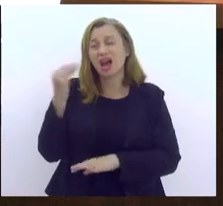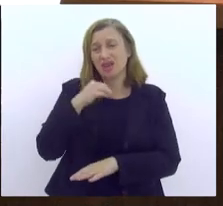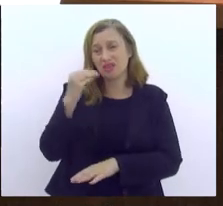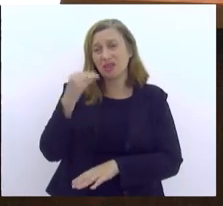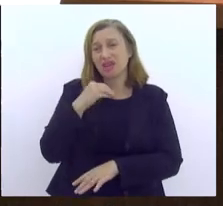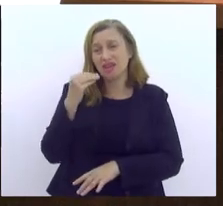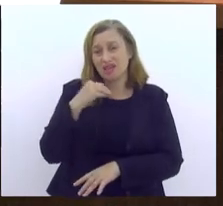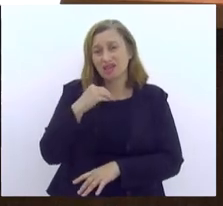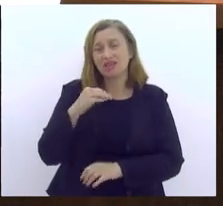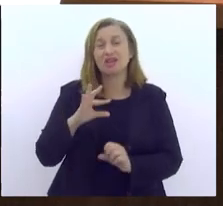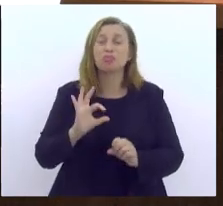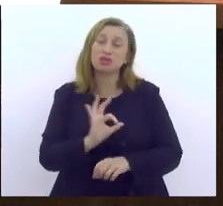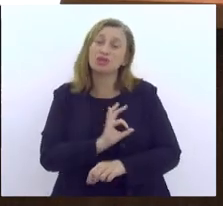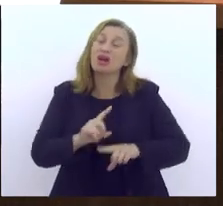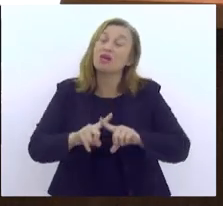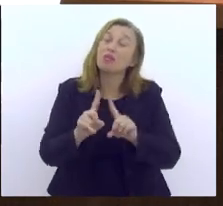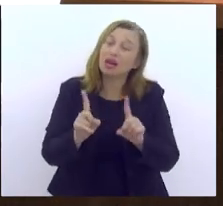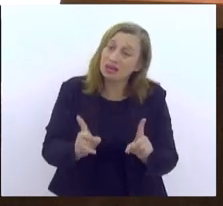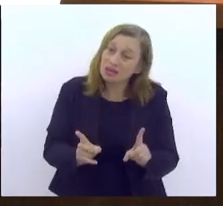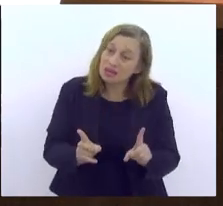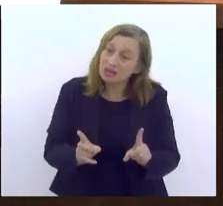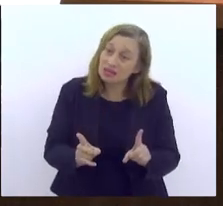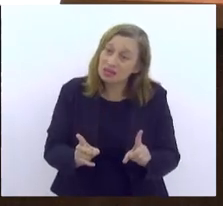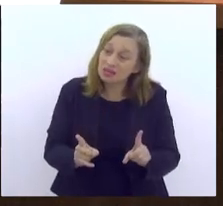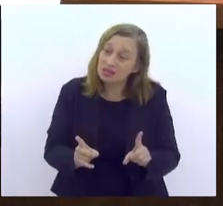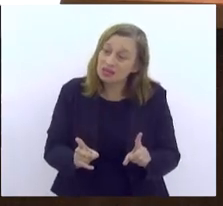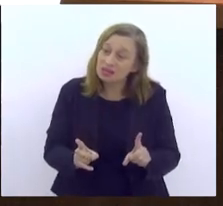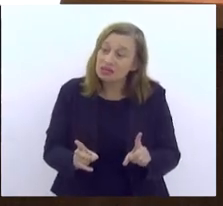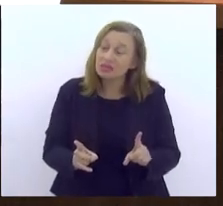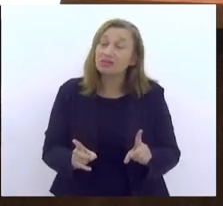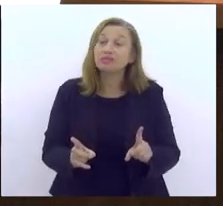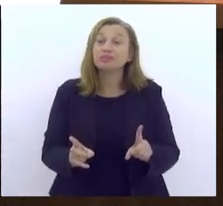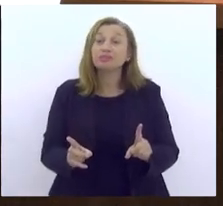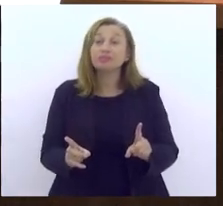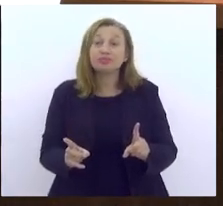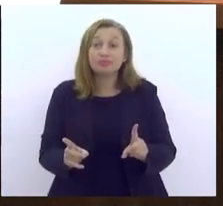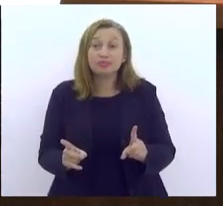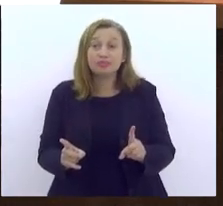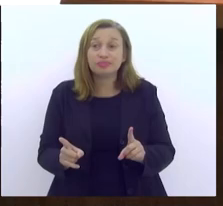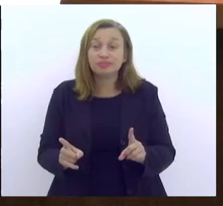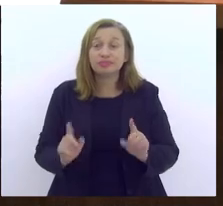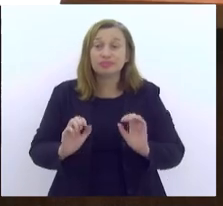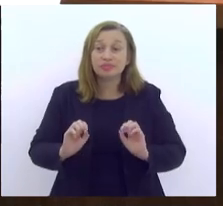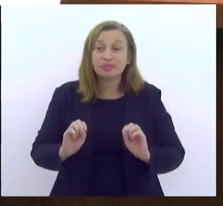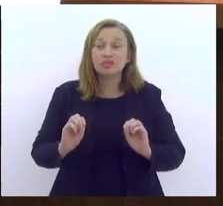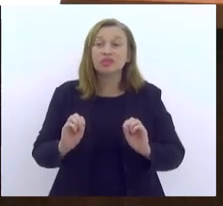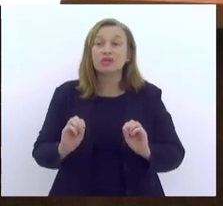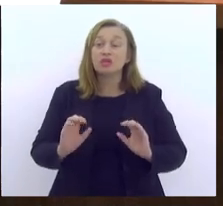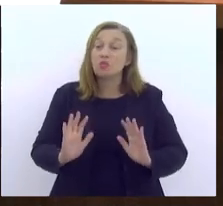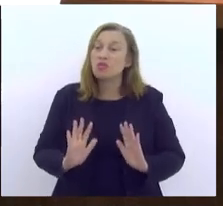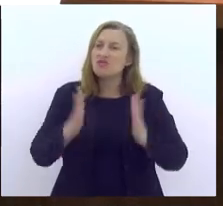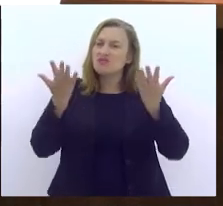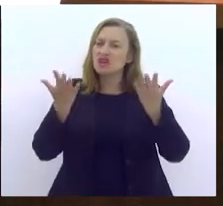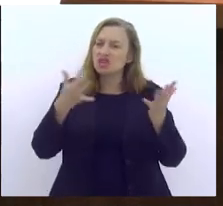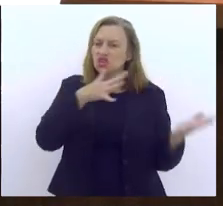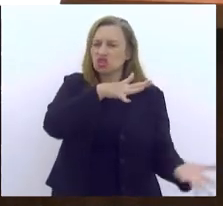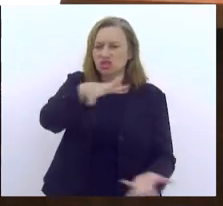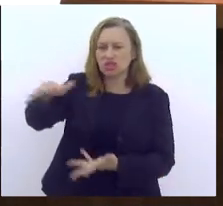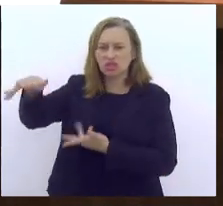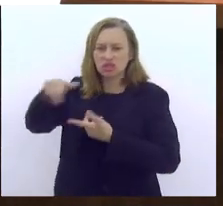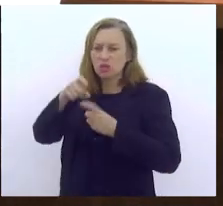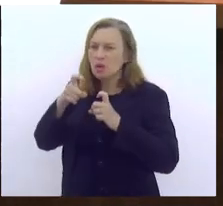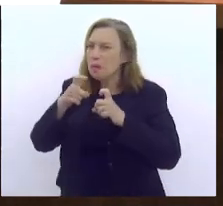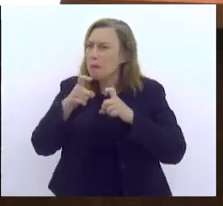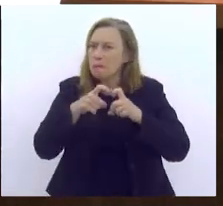pública de segurança, mas de não reconhecer, num evento internacional, de médicos ortopedistas, um mínimo